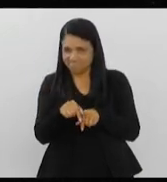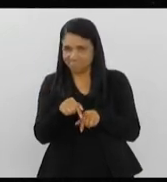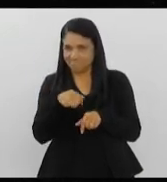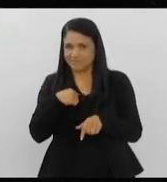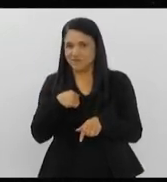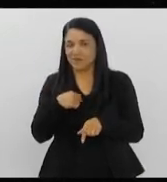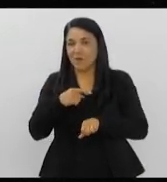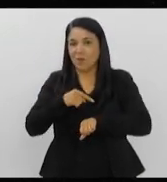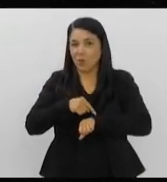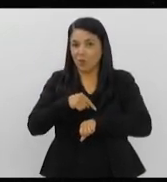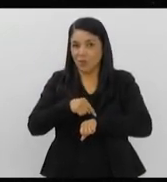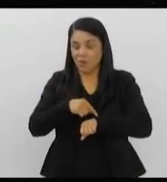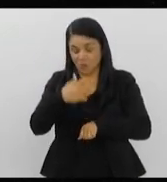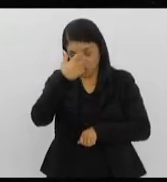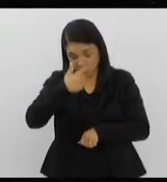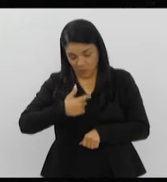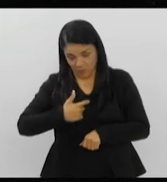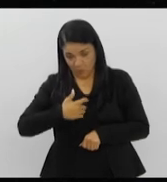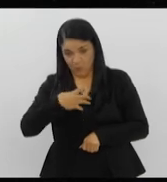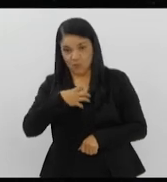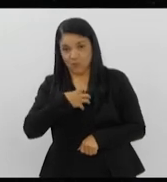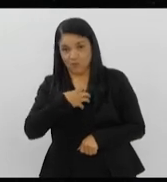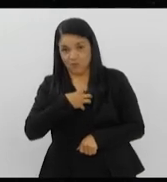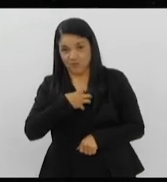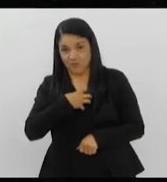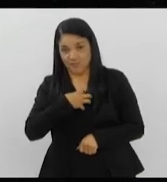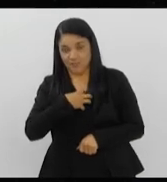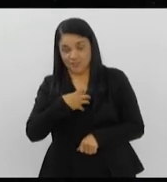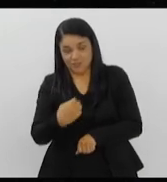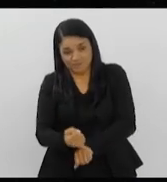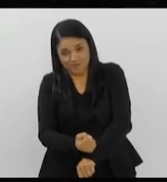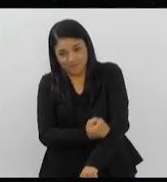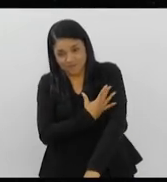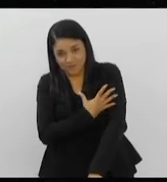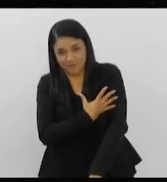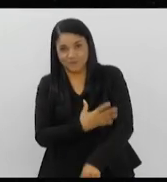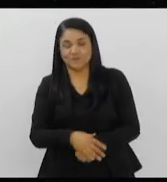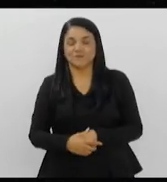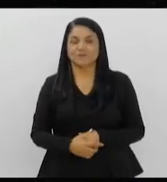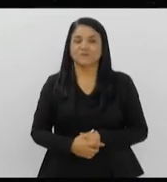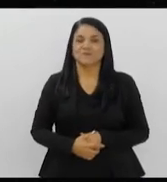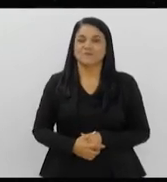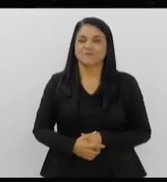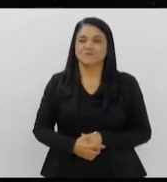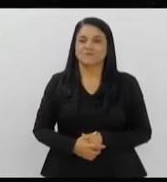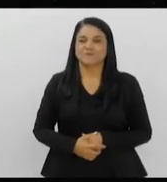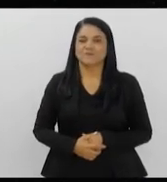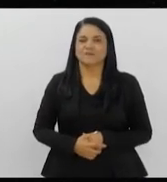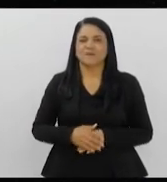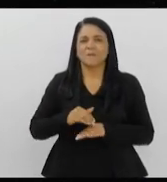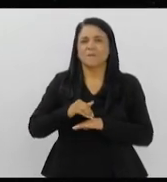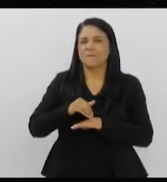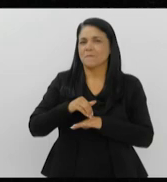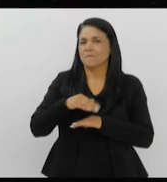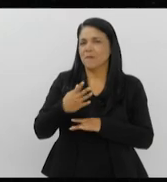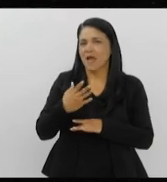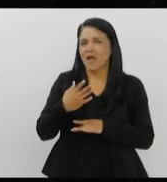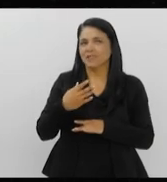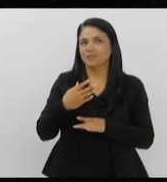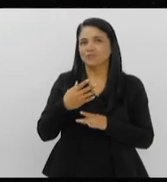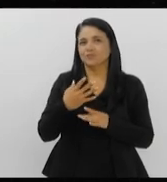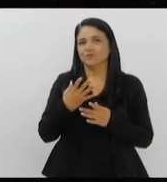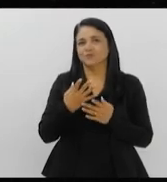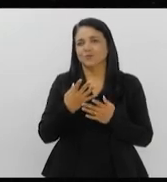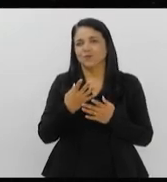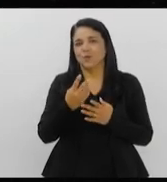termos aqui ou pelo menos eu aqui da Tribuna da Tribuna grandes emoções lá se vai mais de um quarto de século eu falava ali